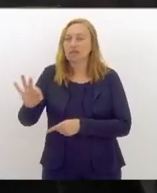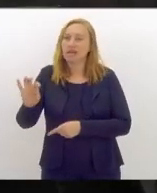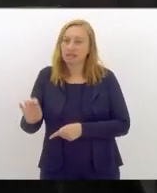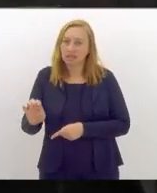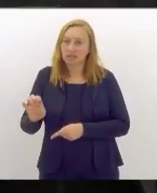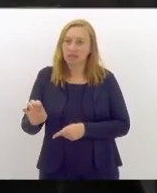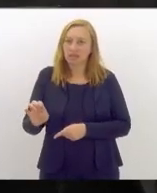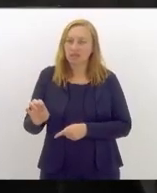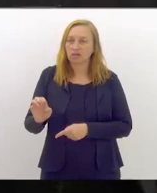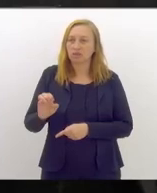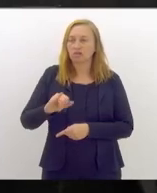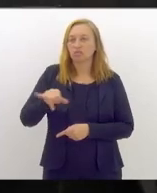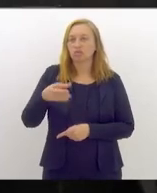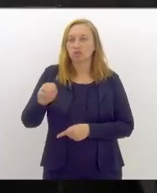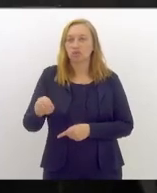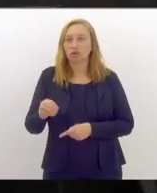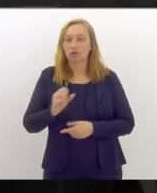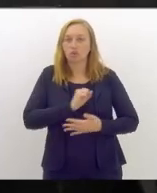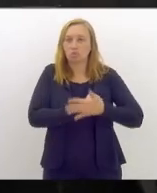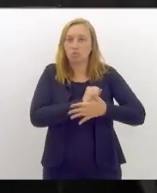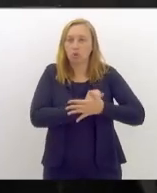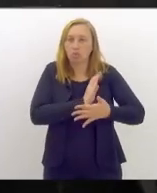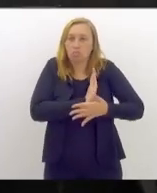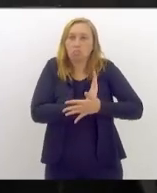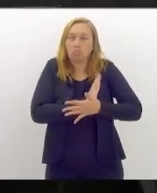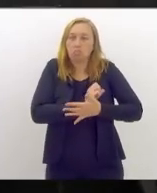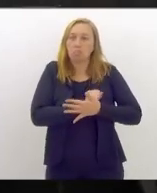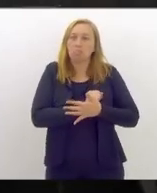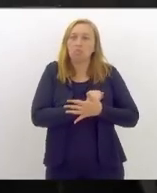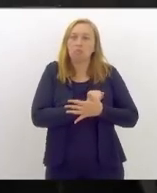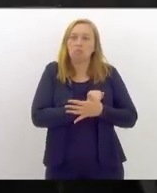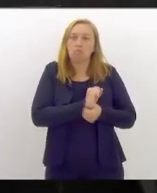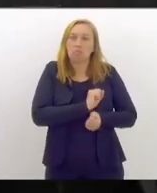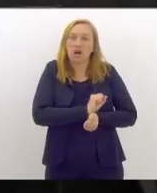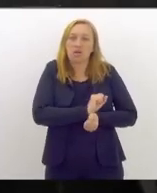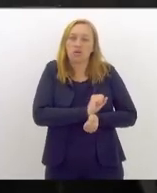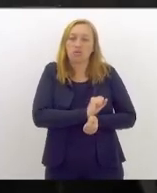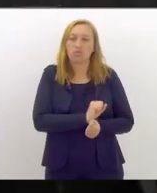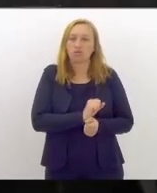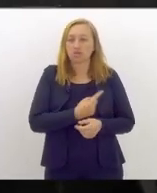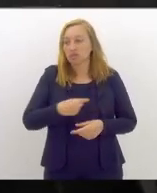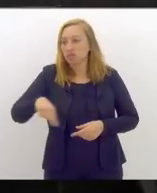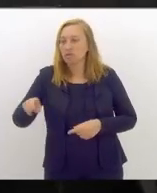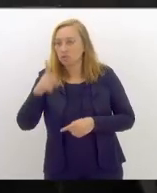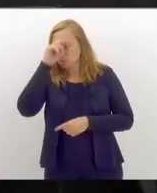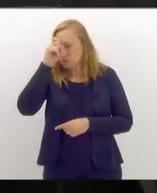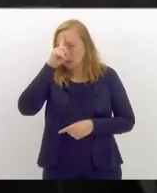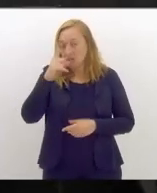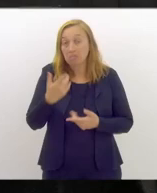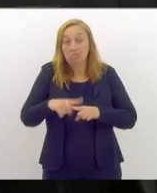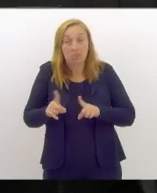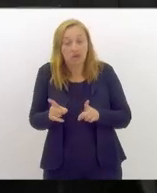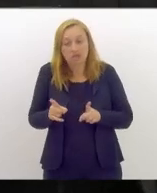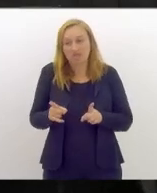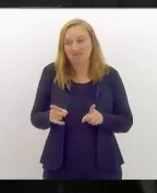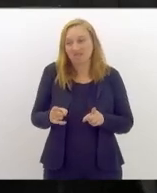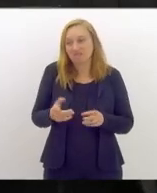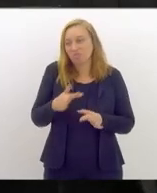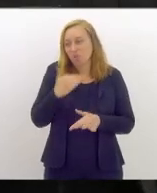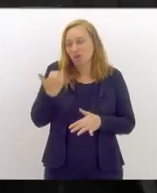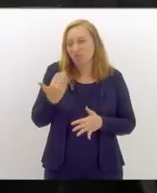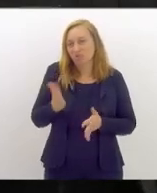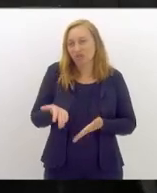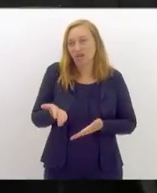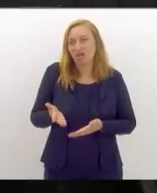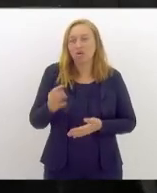um ataque de coração assim tipo no set foi levado mais tarde demais meu meu